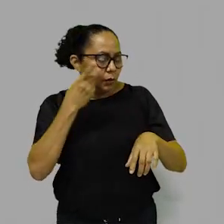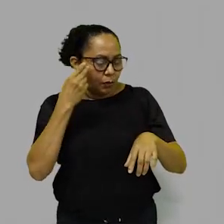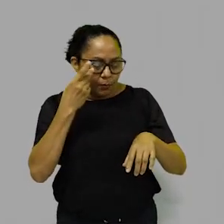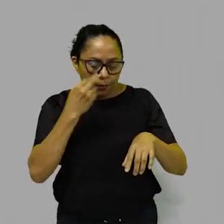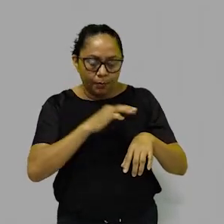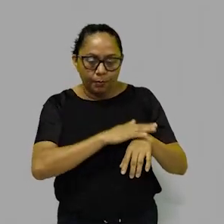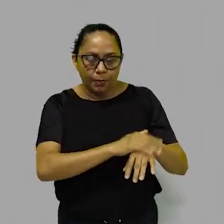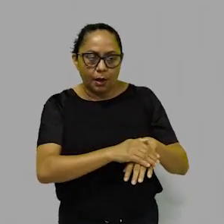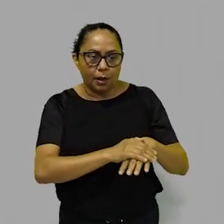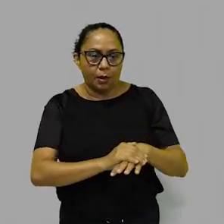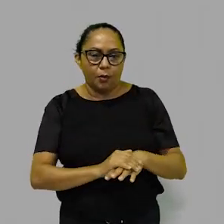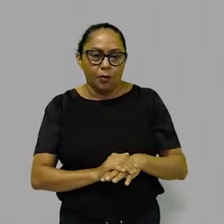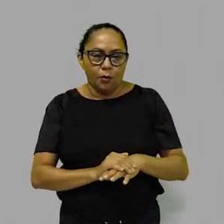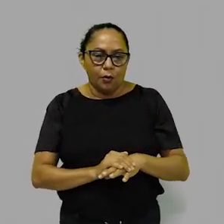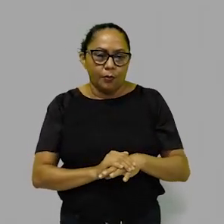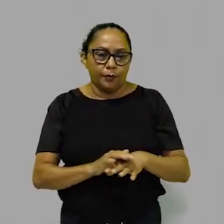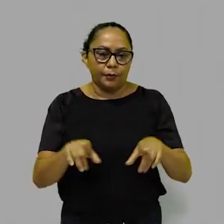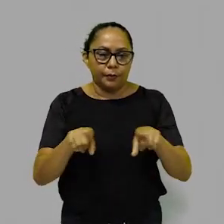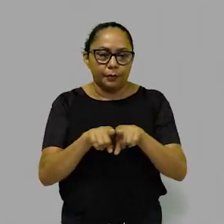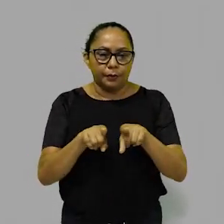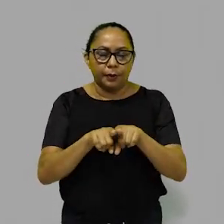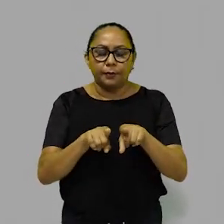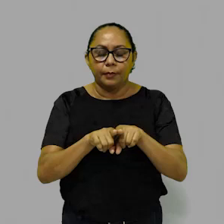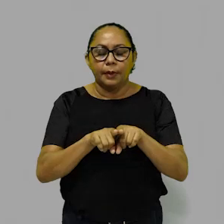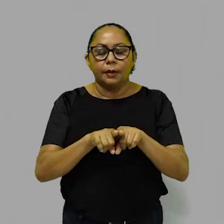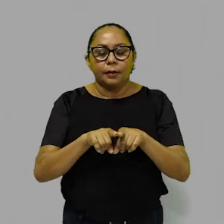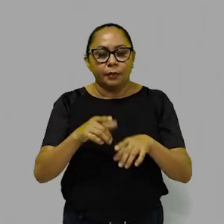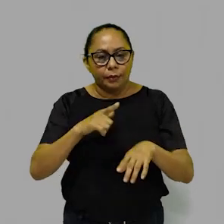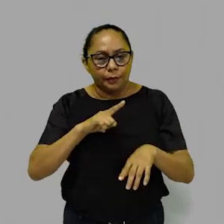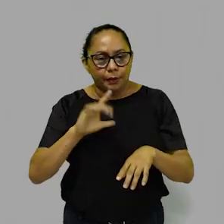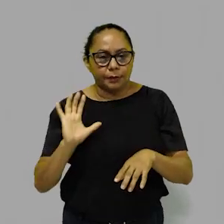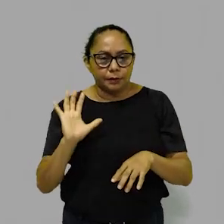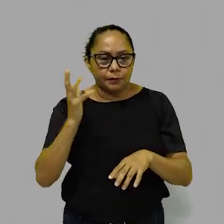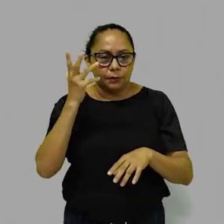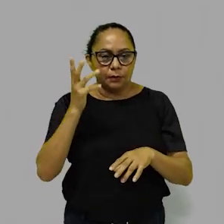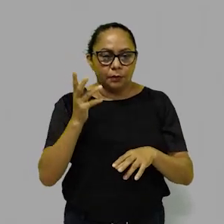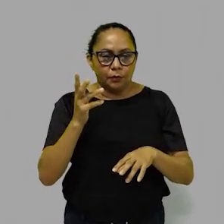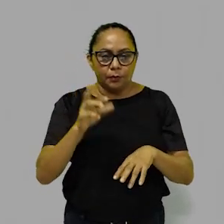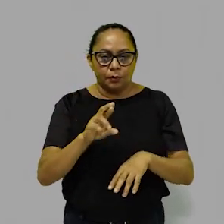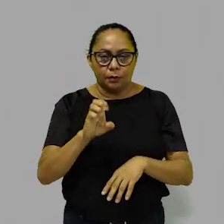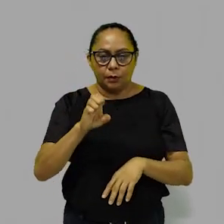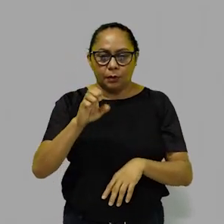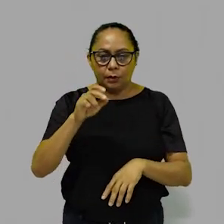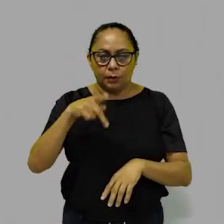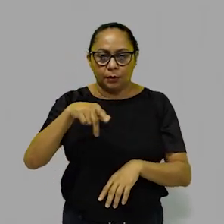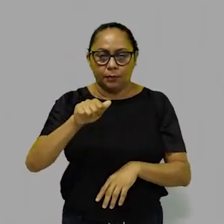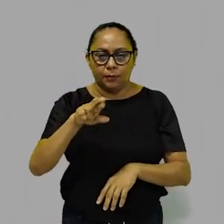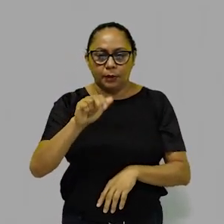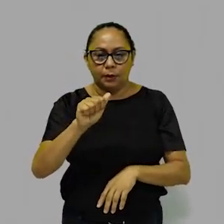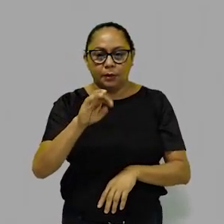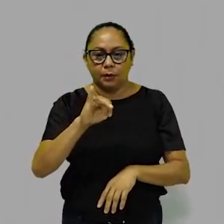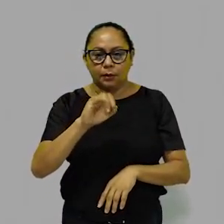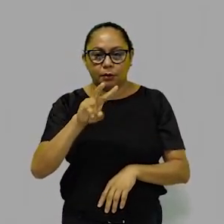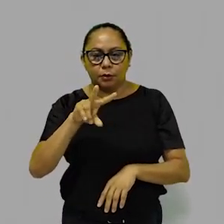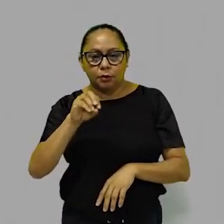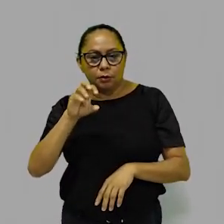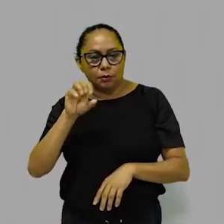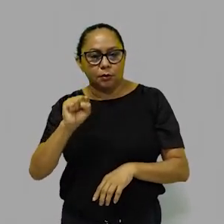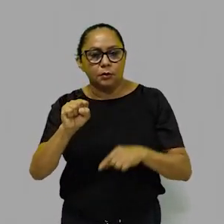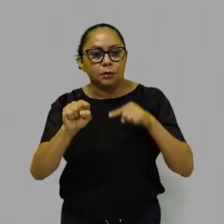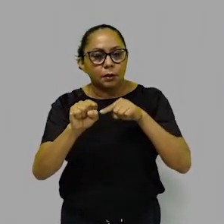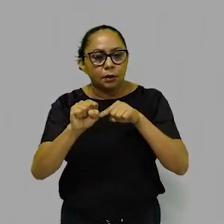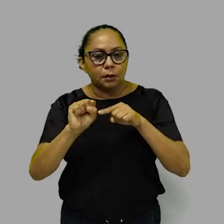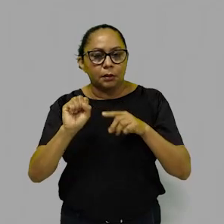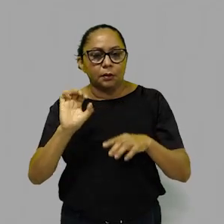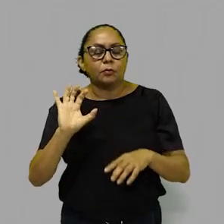E aí, por fim, nós temos os fenômenos reparativos. Tá? Quais são os sintomas do